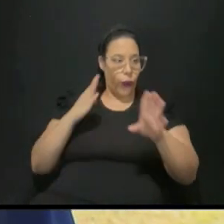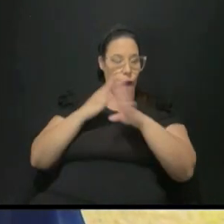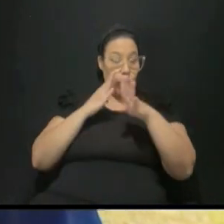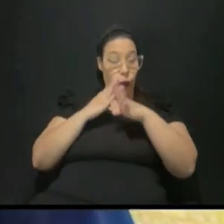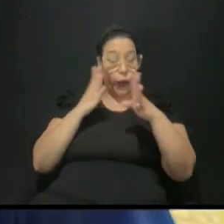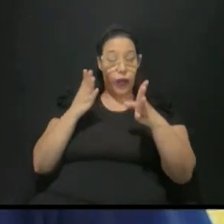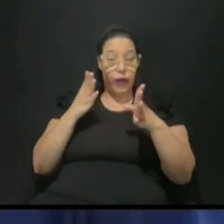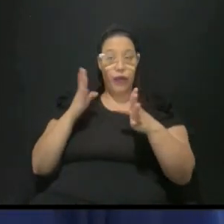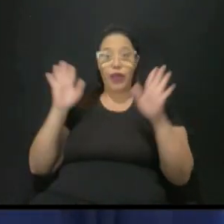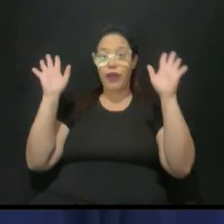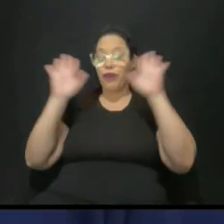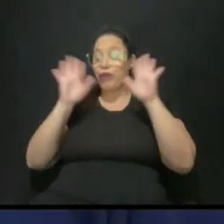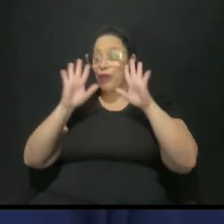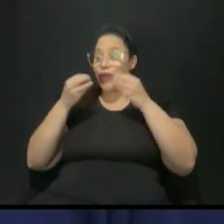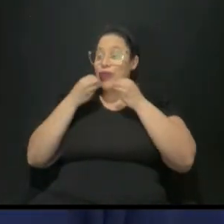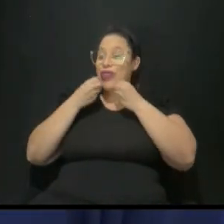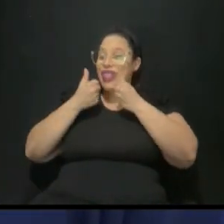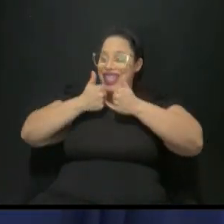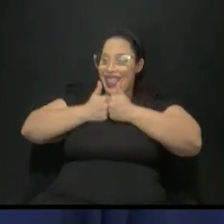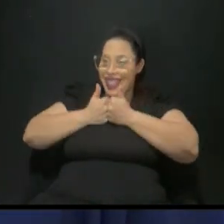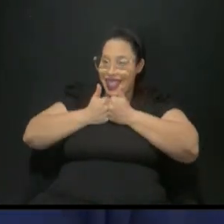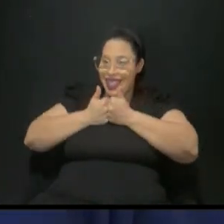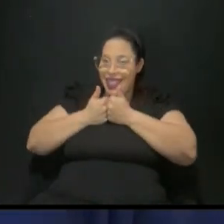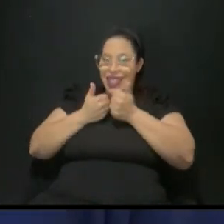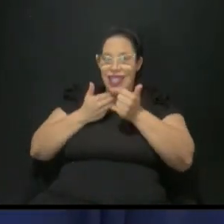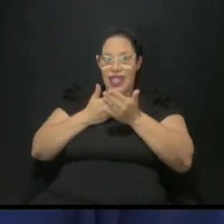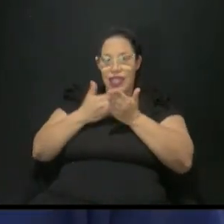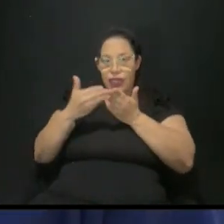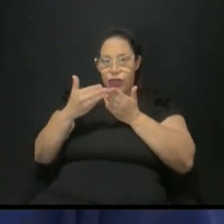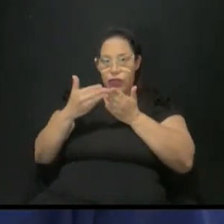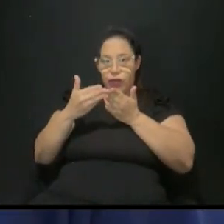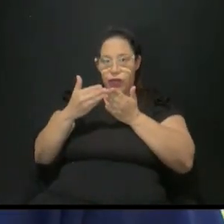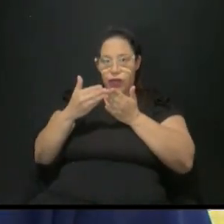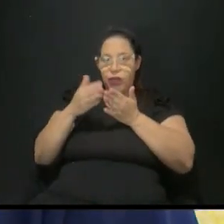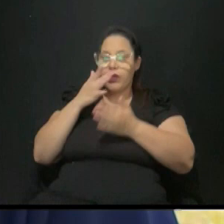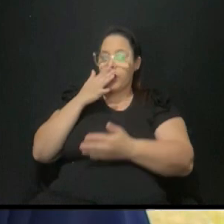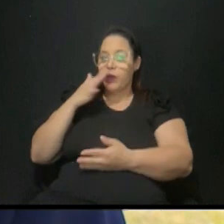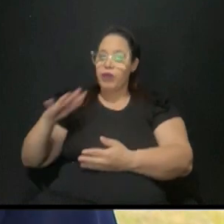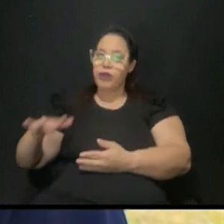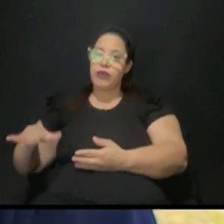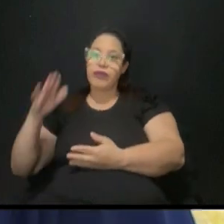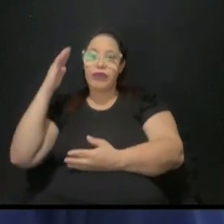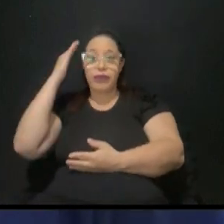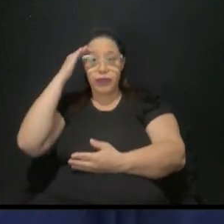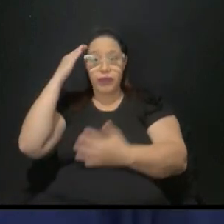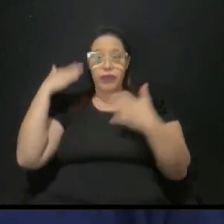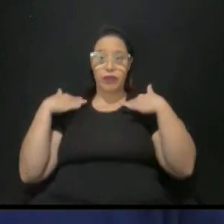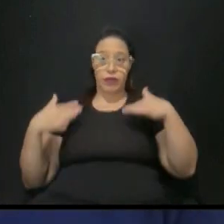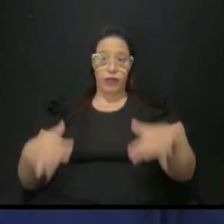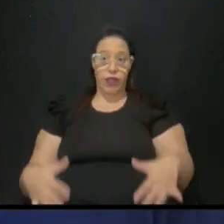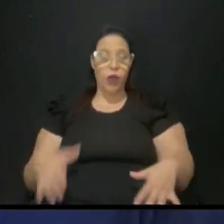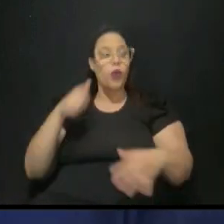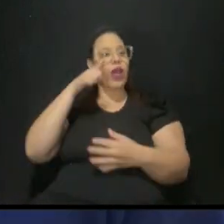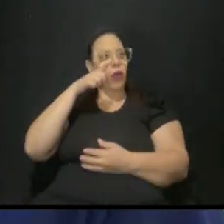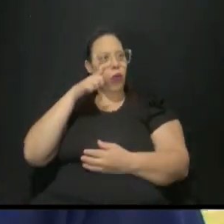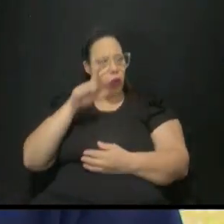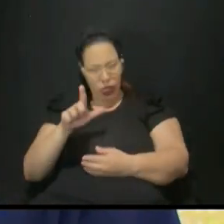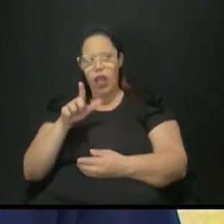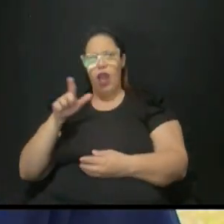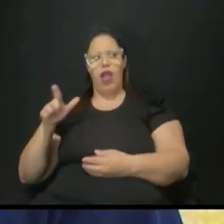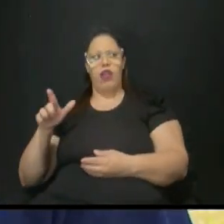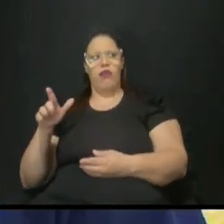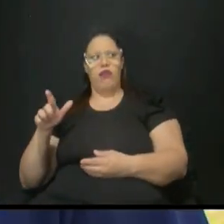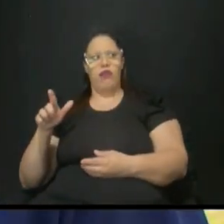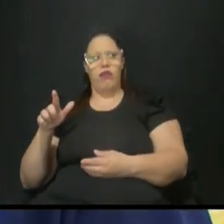tudo bem? Nesse primeiro momento, a criança ela precisa entender que o corpo dela é capaz. Então, no PES, a gente trabalha